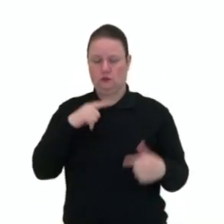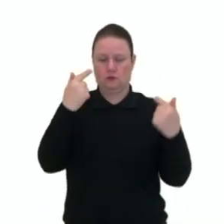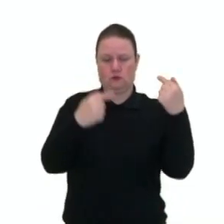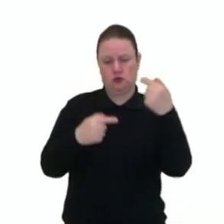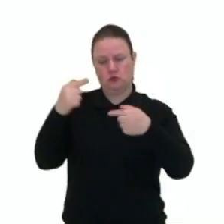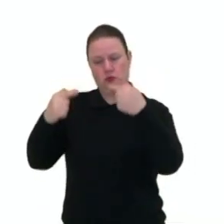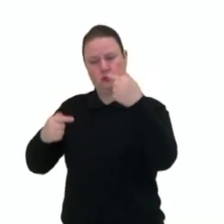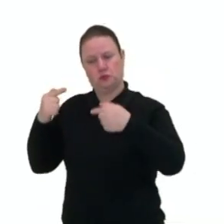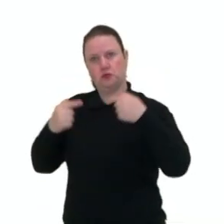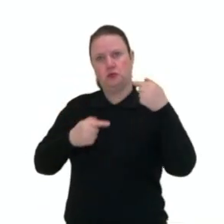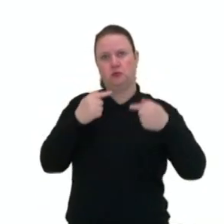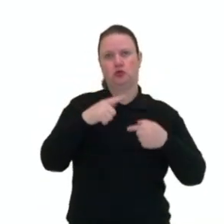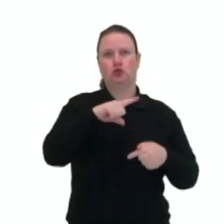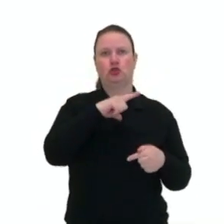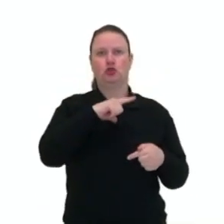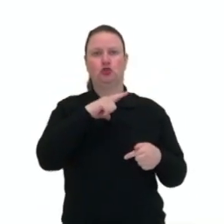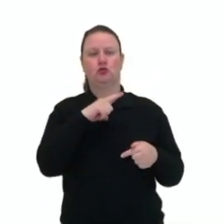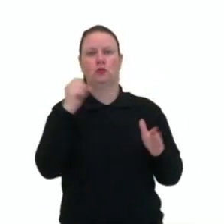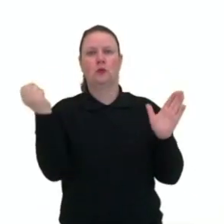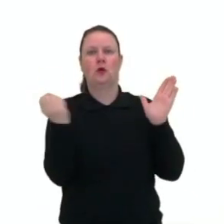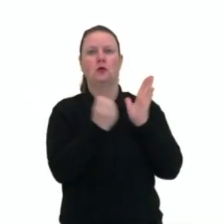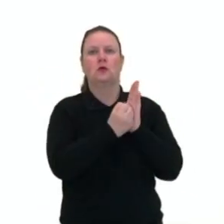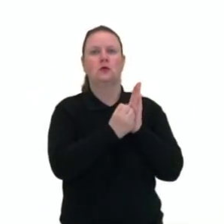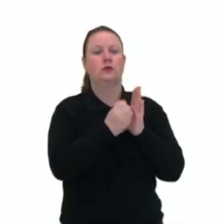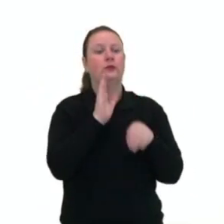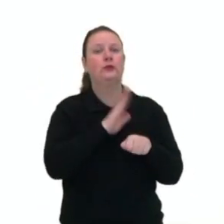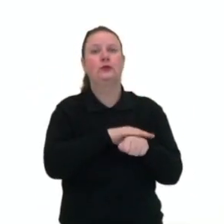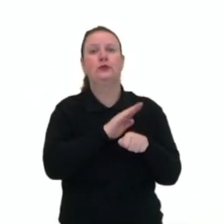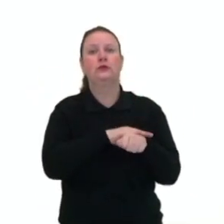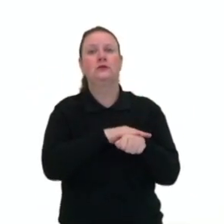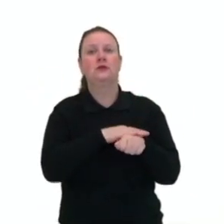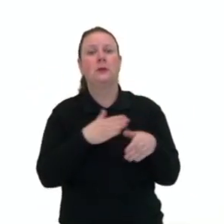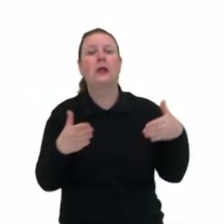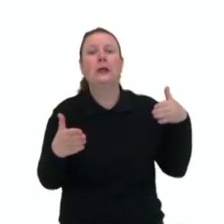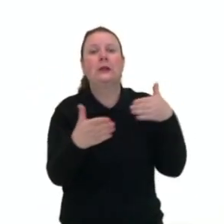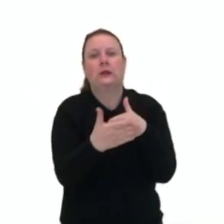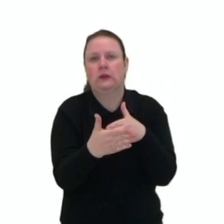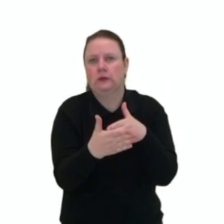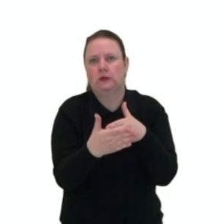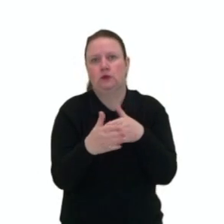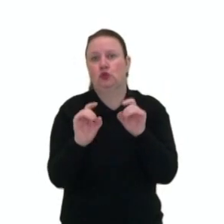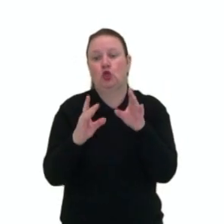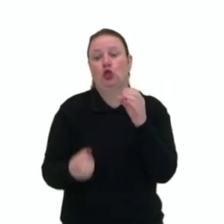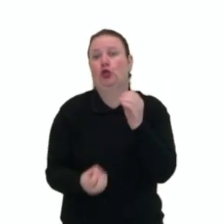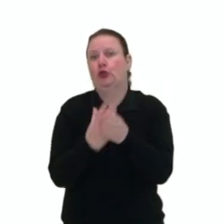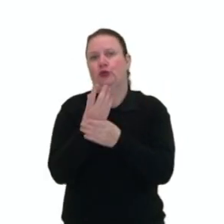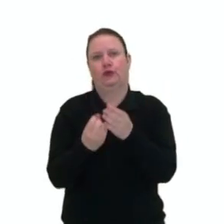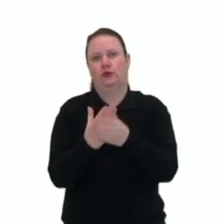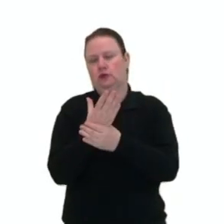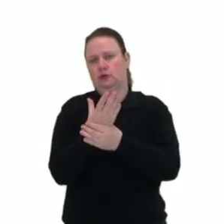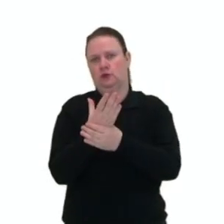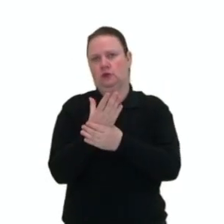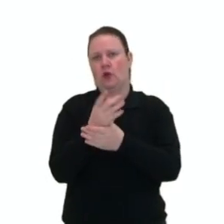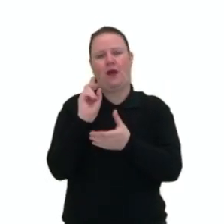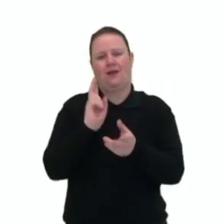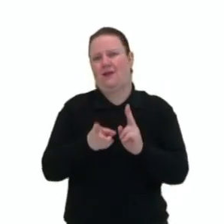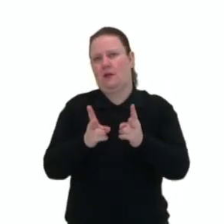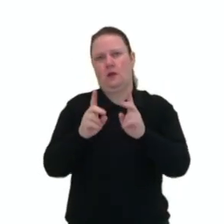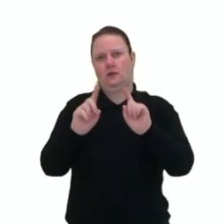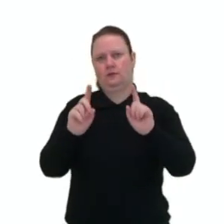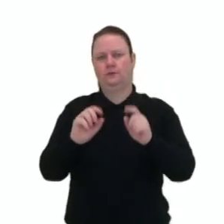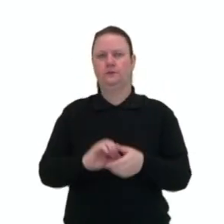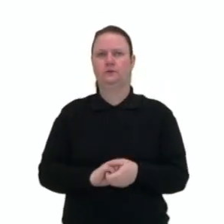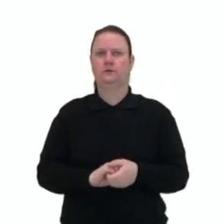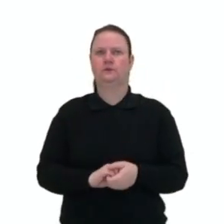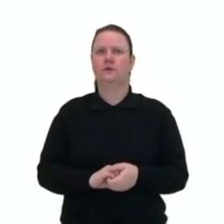políticos possuía registro provisório. Eles foram criados somente para essa eleição de 89, aliás, nem eram partidos definitivos.